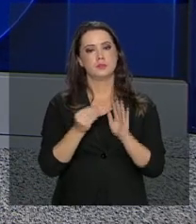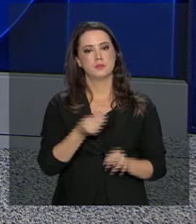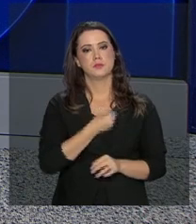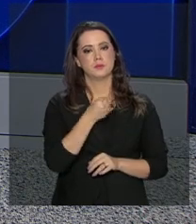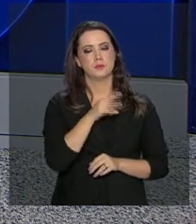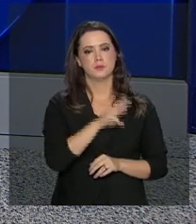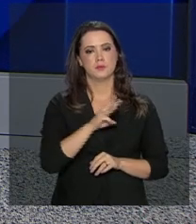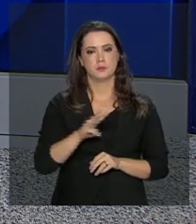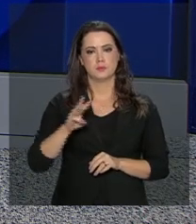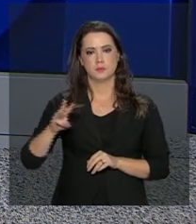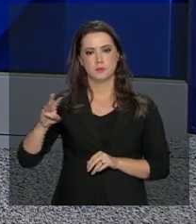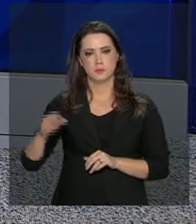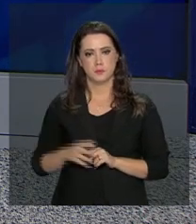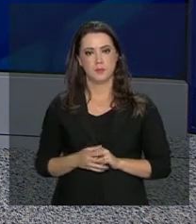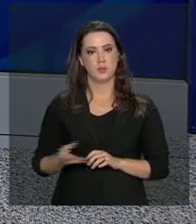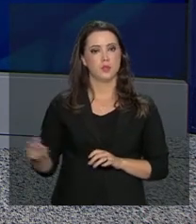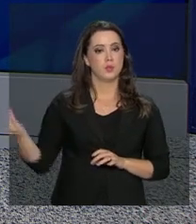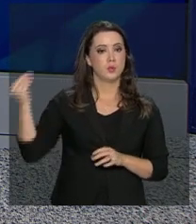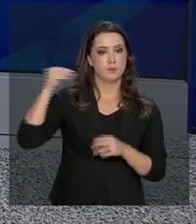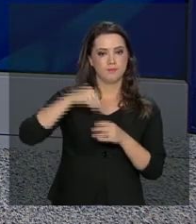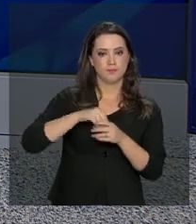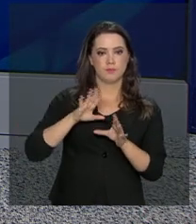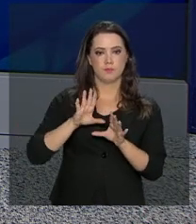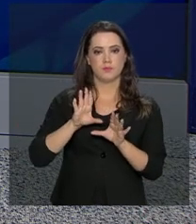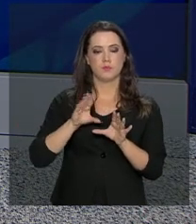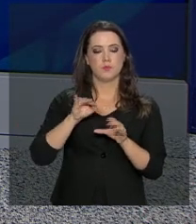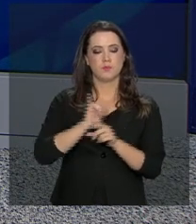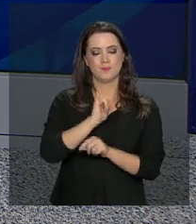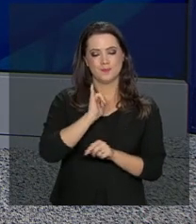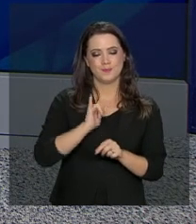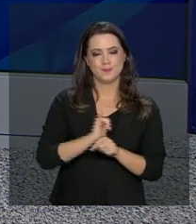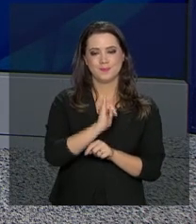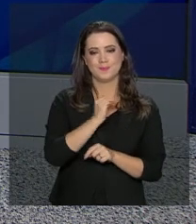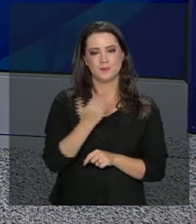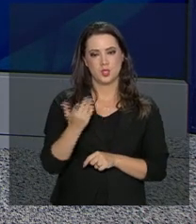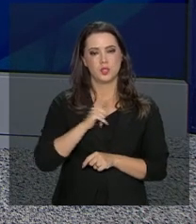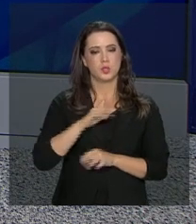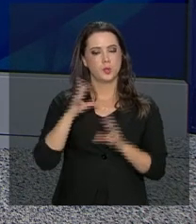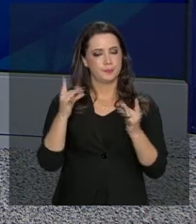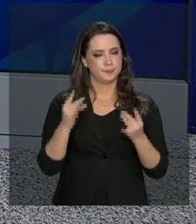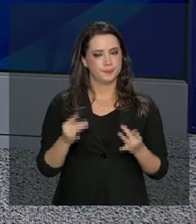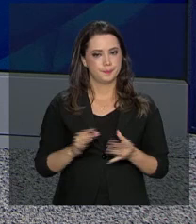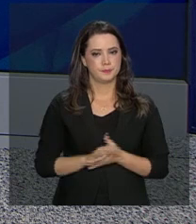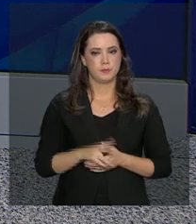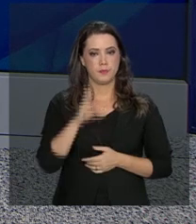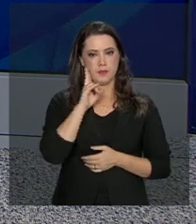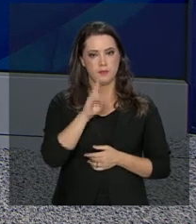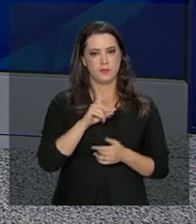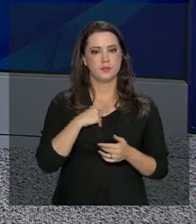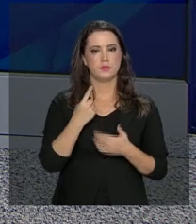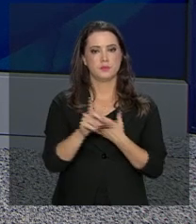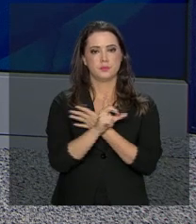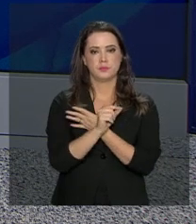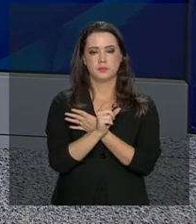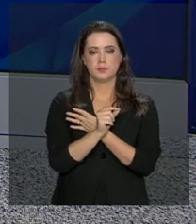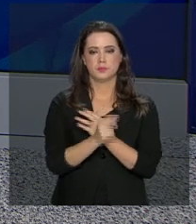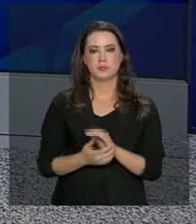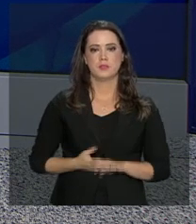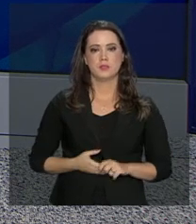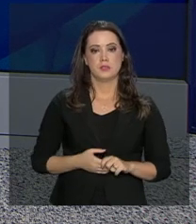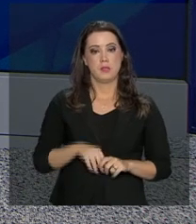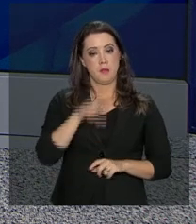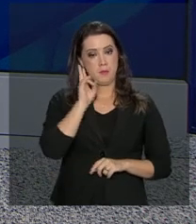ao vivo pelo site da npr todas as reportagens estão em nosso canal no youtube acesse também o nosso perfil no